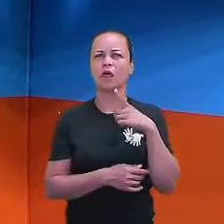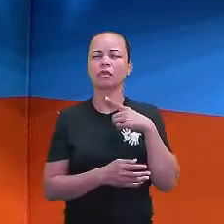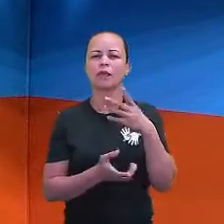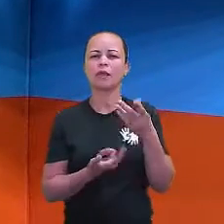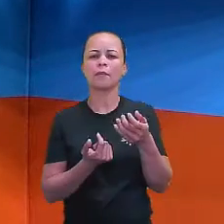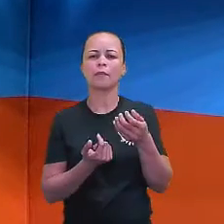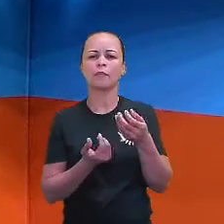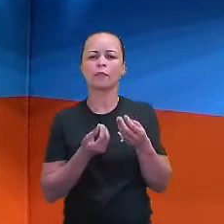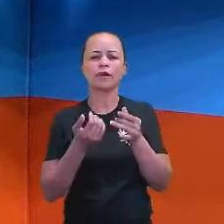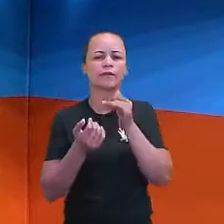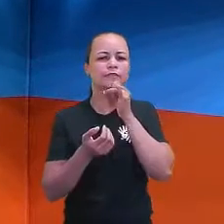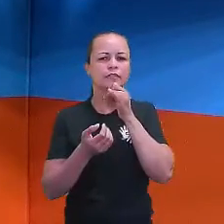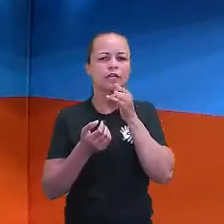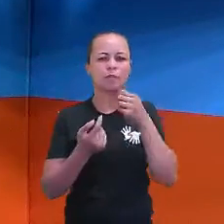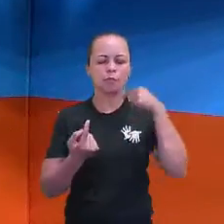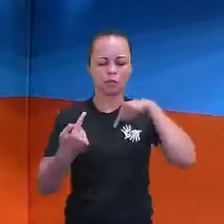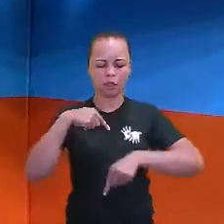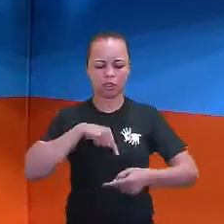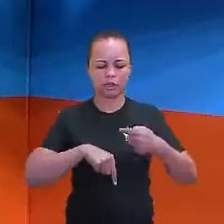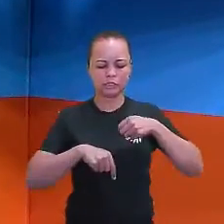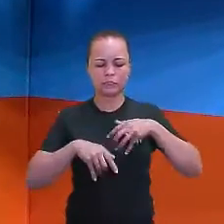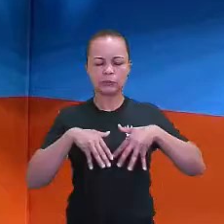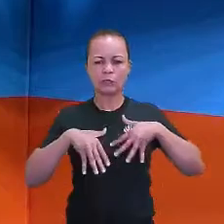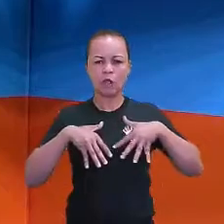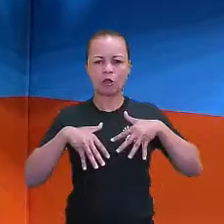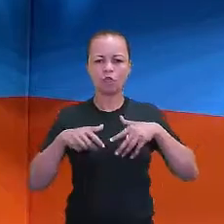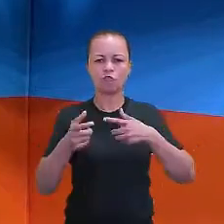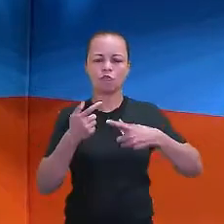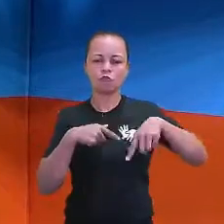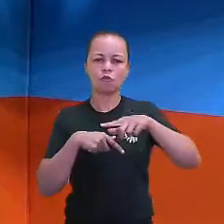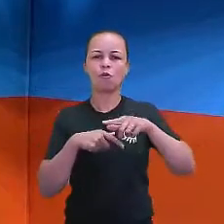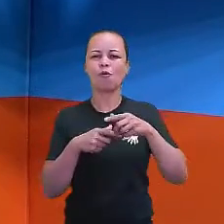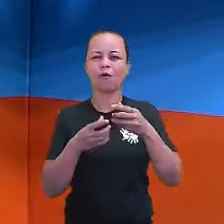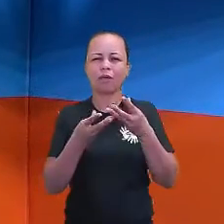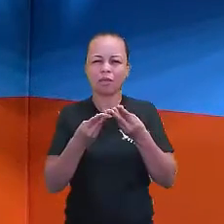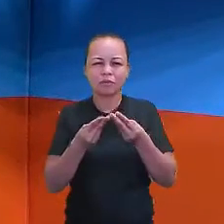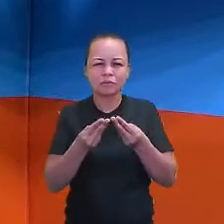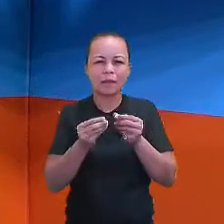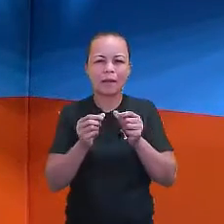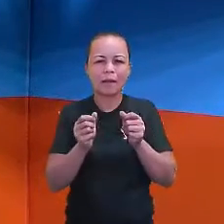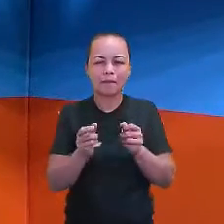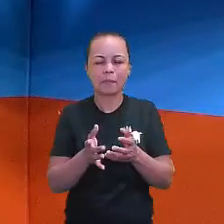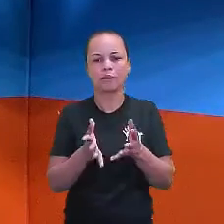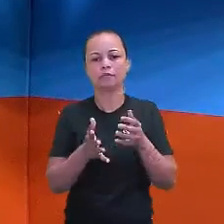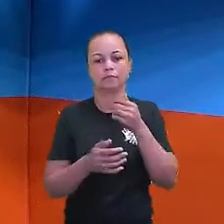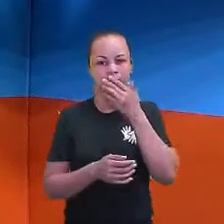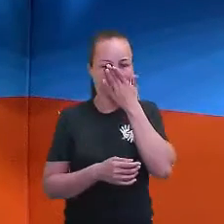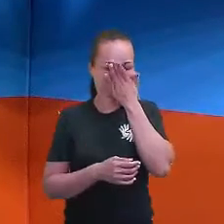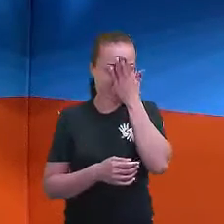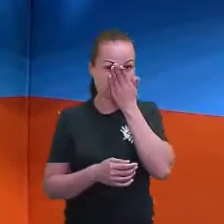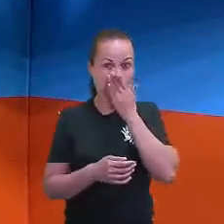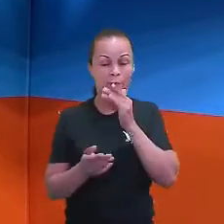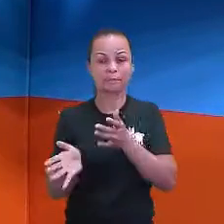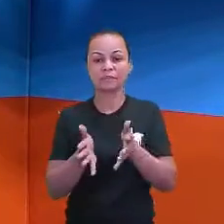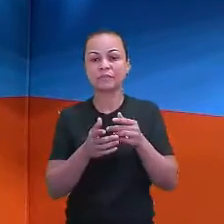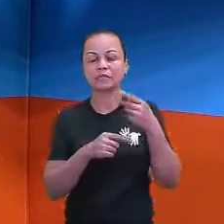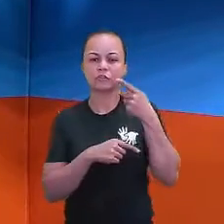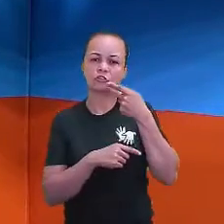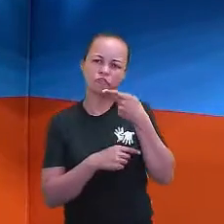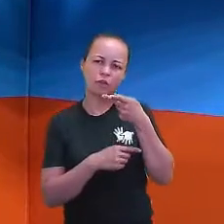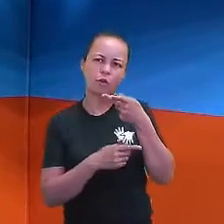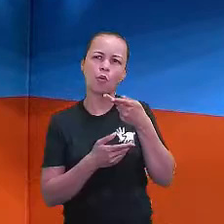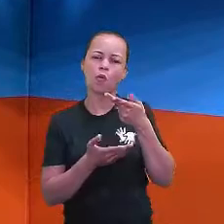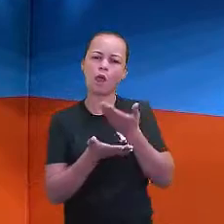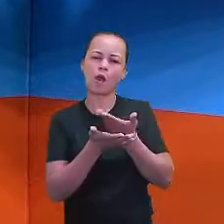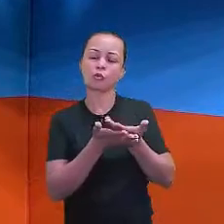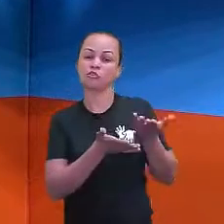de tecido nervoso. Então, outra informação que eu acho que é muito relevante, que é muito importante. E, claro, a gente já falou em outras aulas. E o objetivo da gente